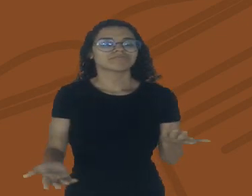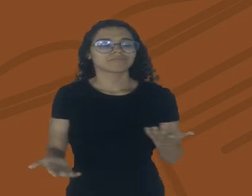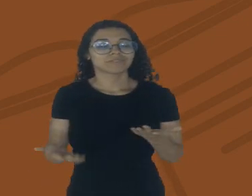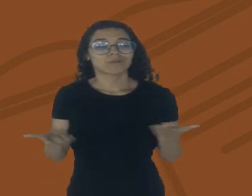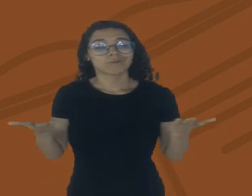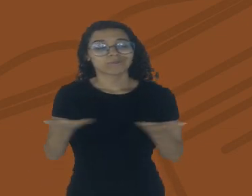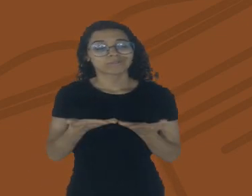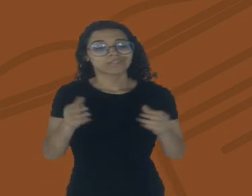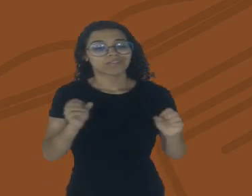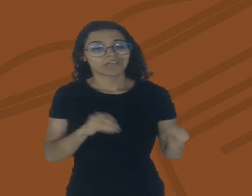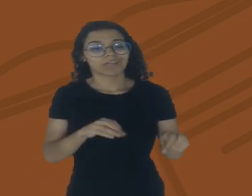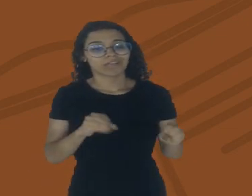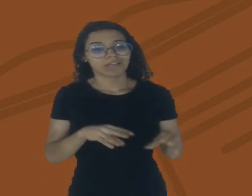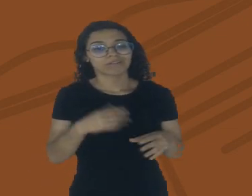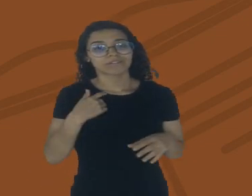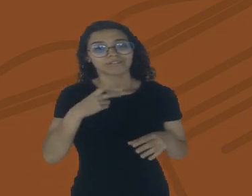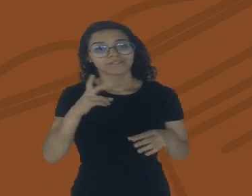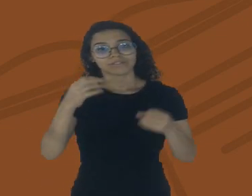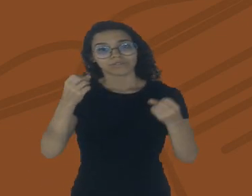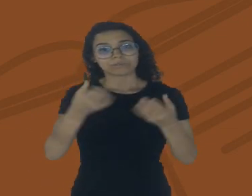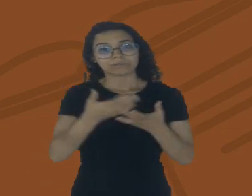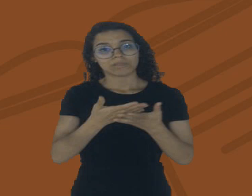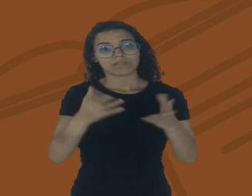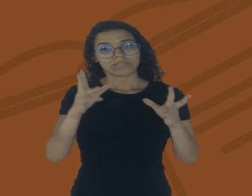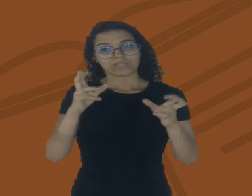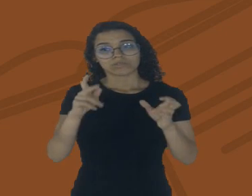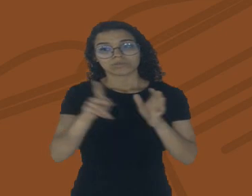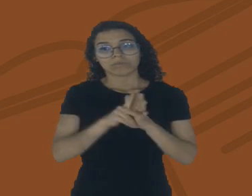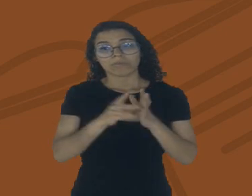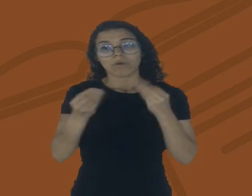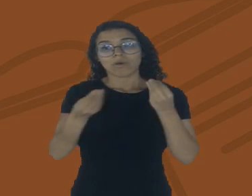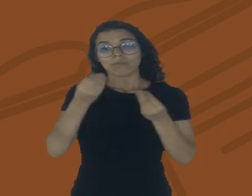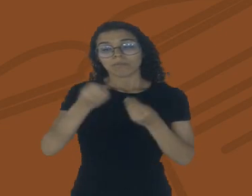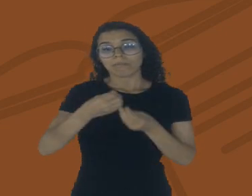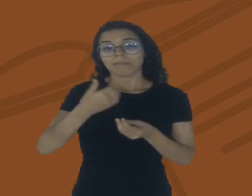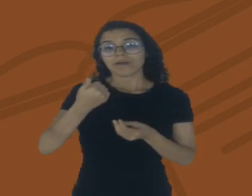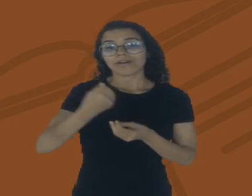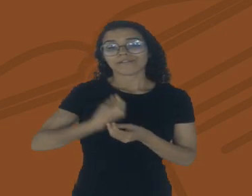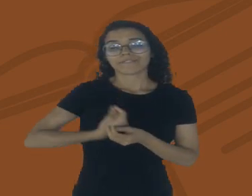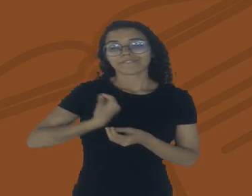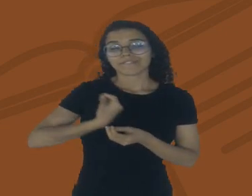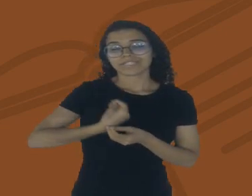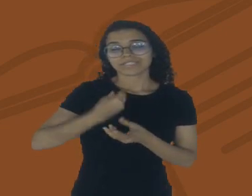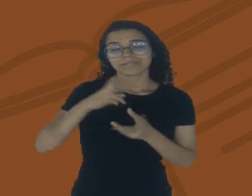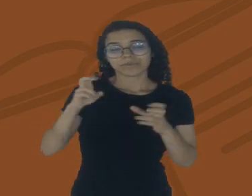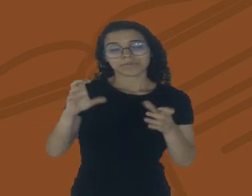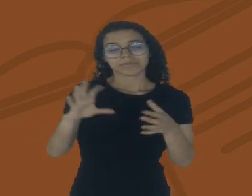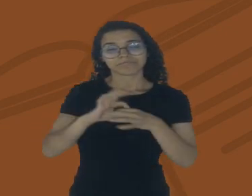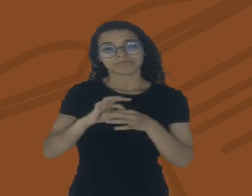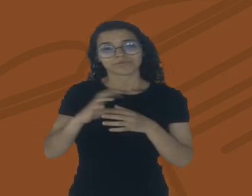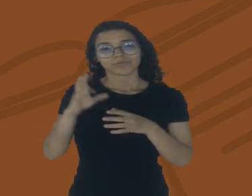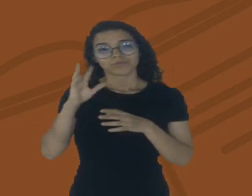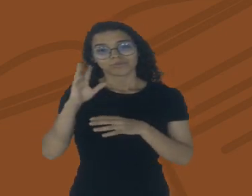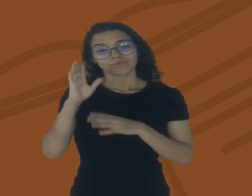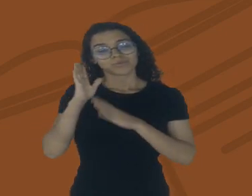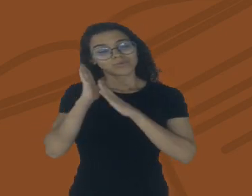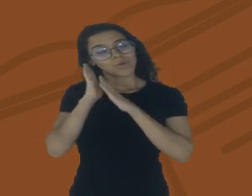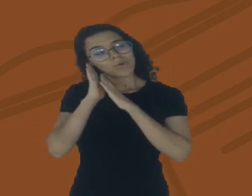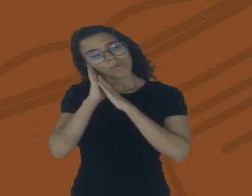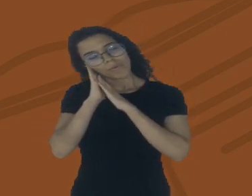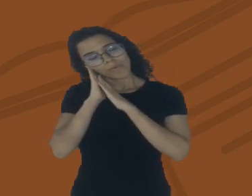nós vamos falar um pouco sobre a qualidade de vida em relação ao sono. Então, nós vamos abordar temas